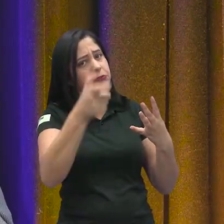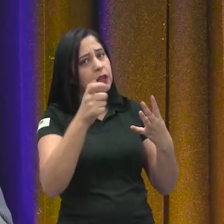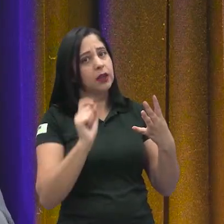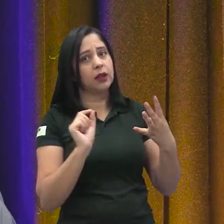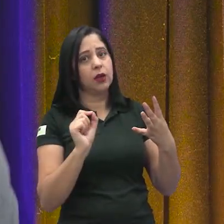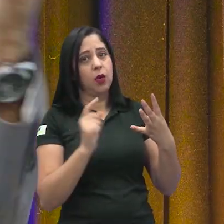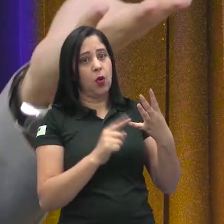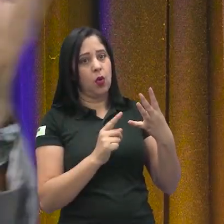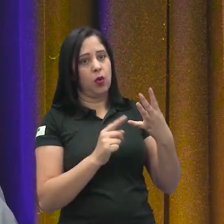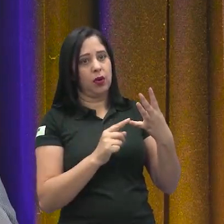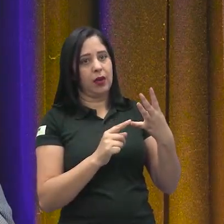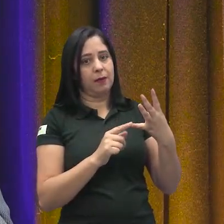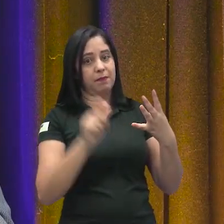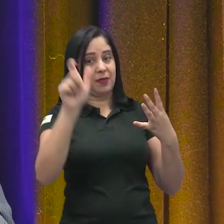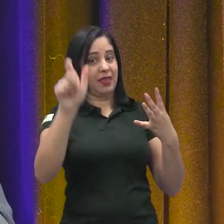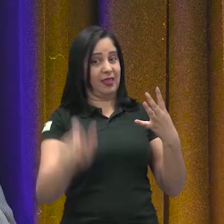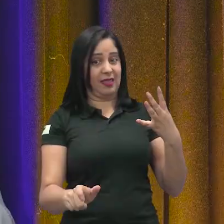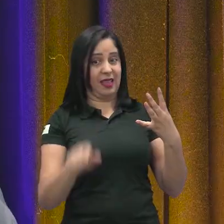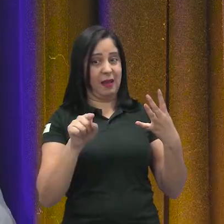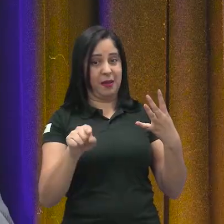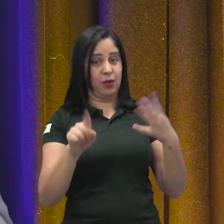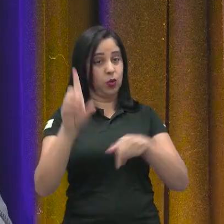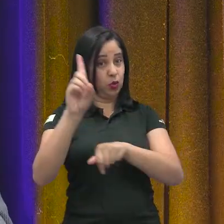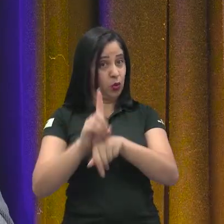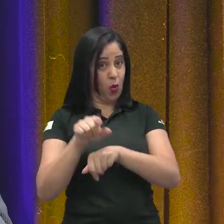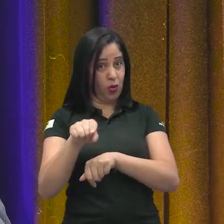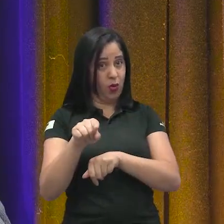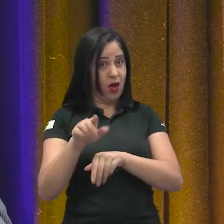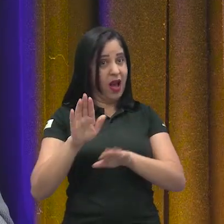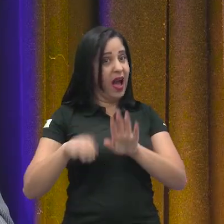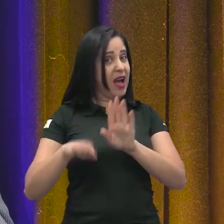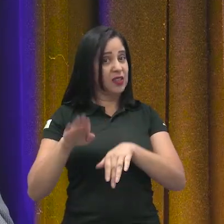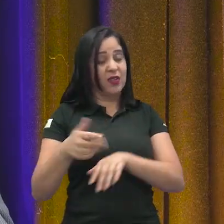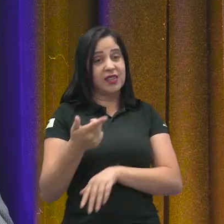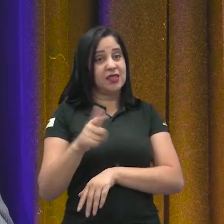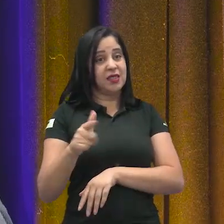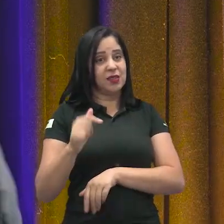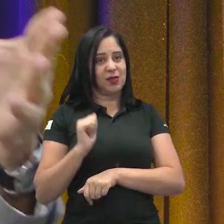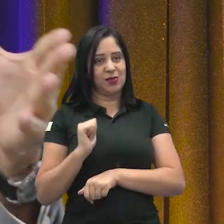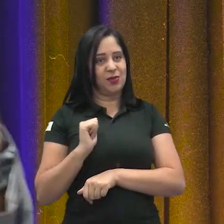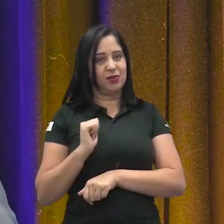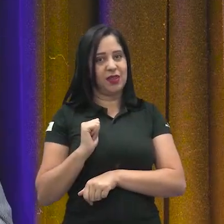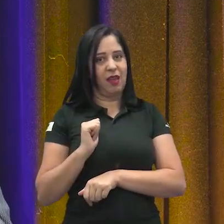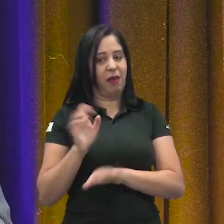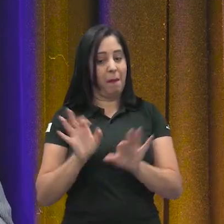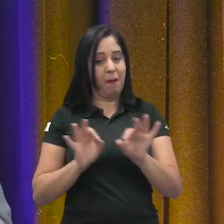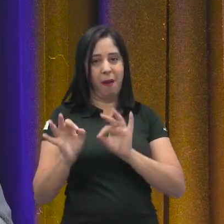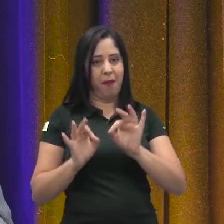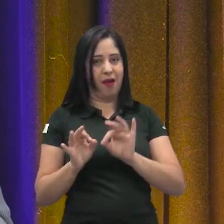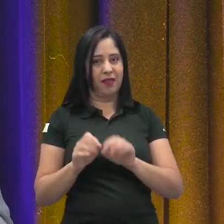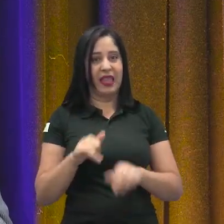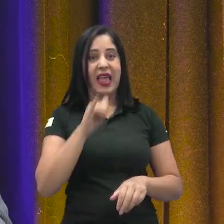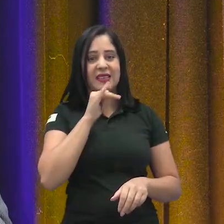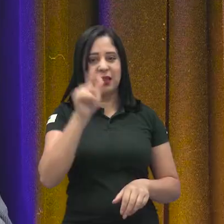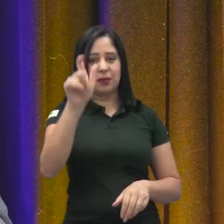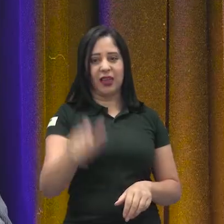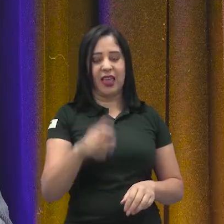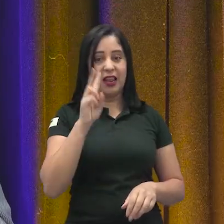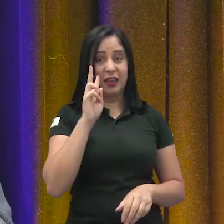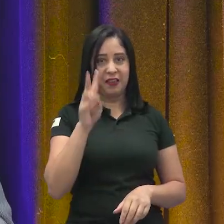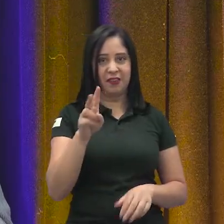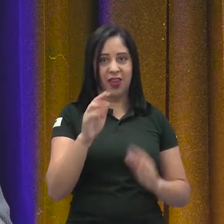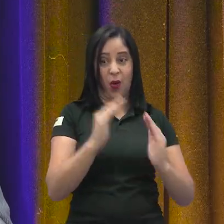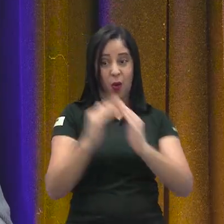a questão do preparo do empreendedor. Muitas vezes o empreendedor ele empreende por modismo. Então ele vê o vizinho dele